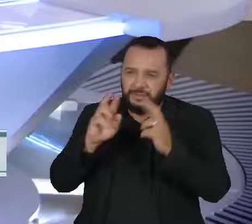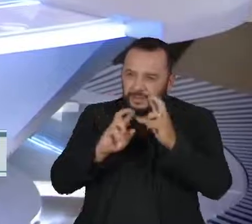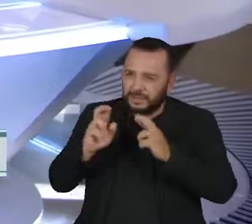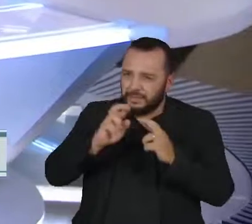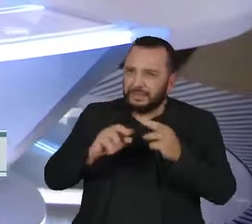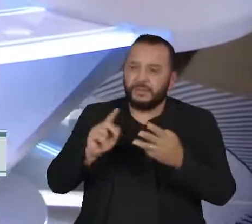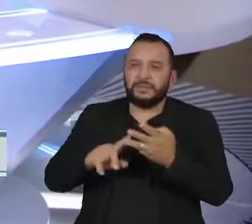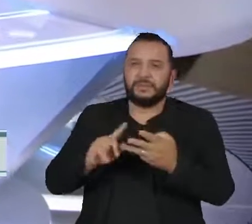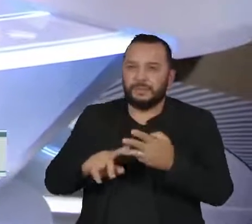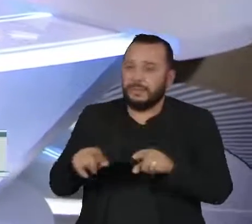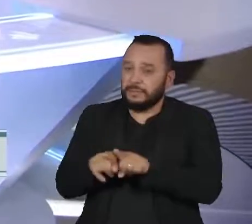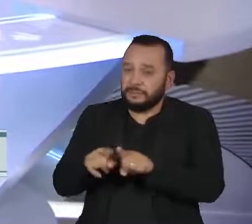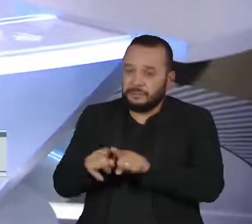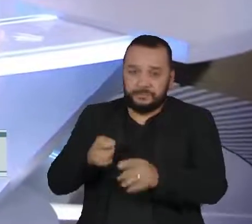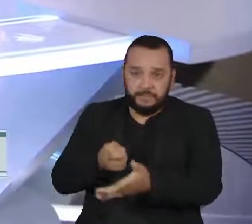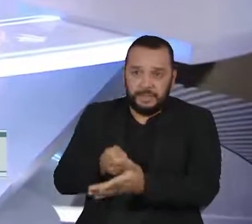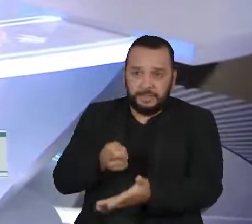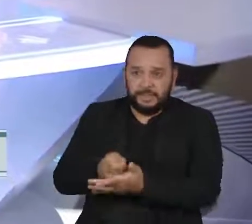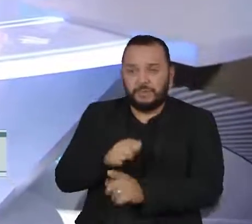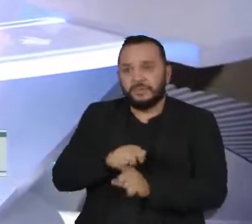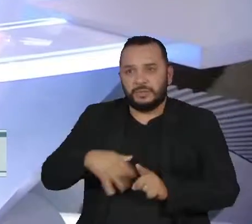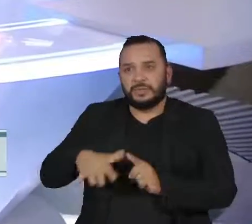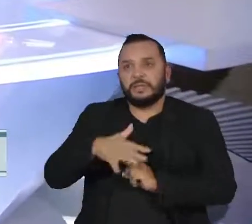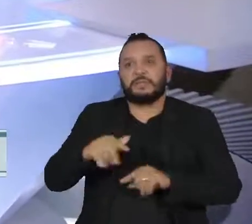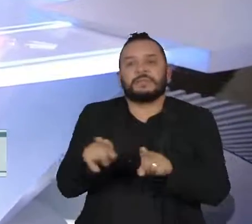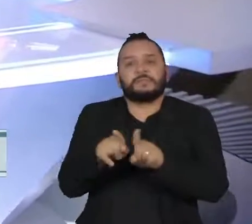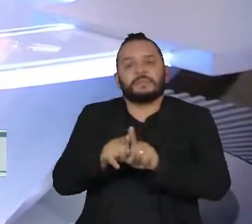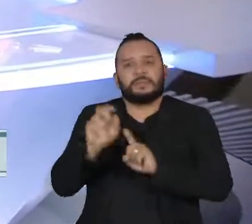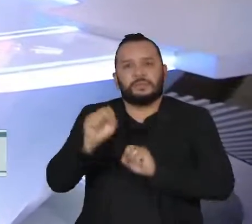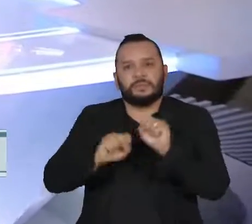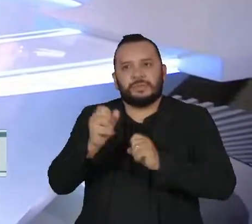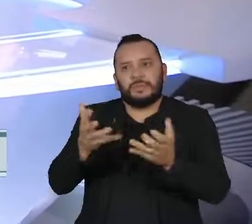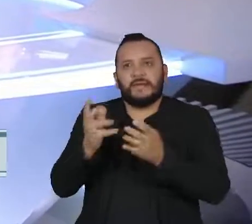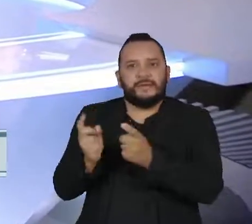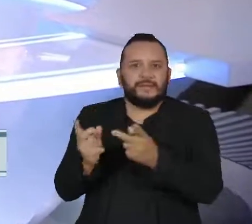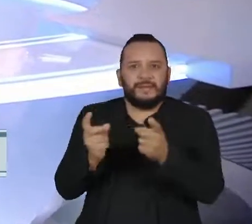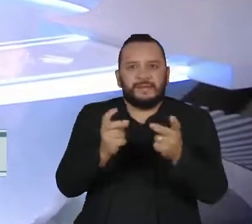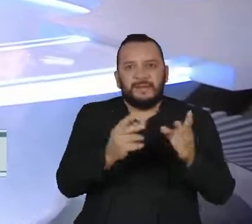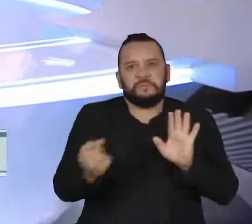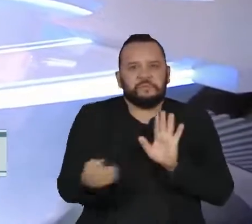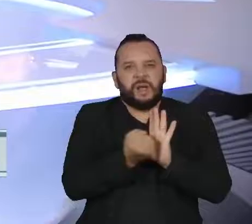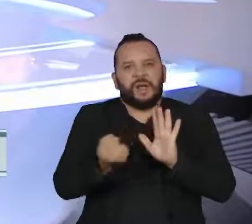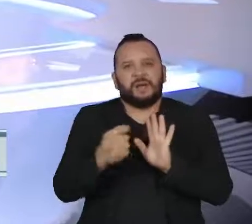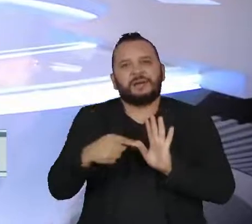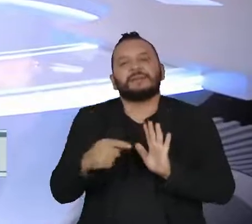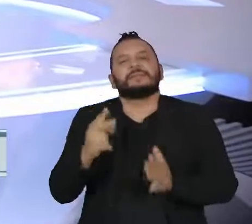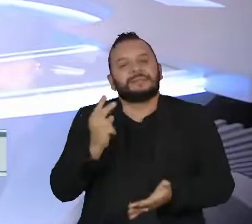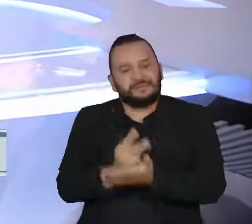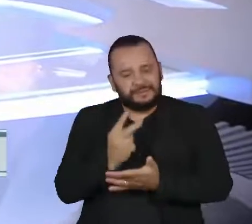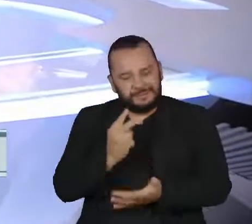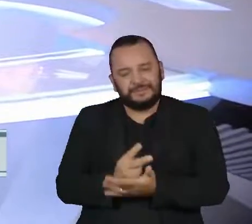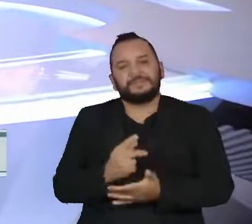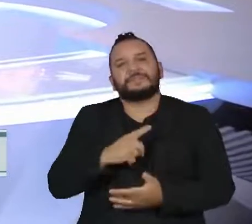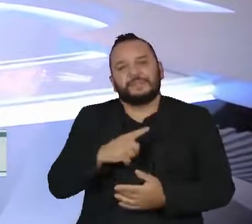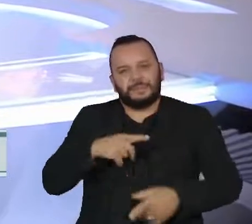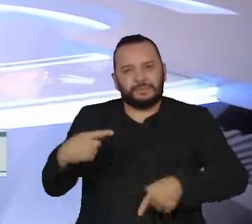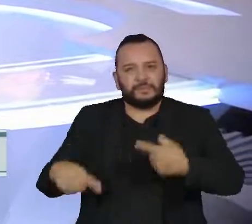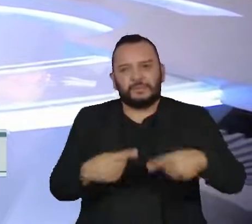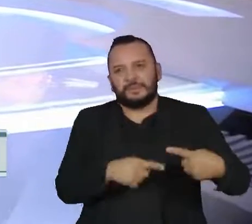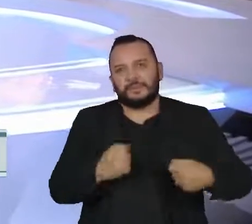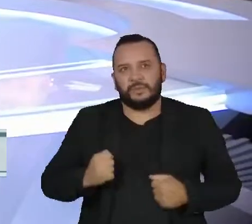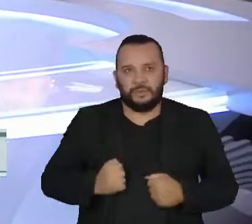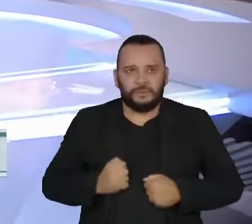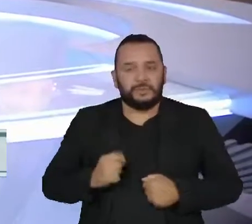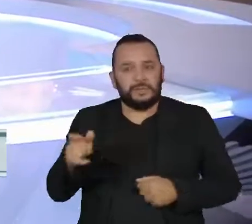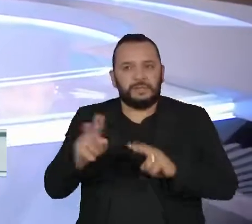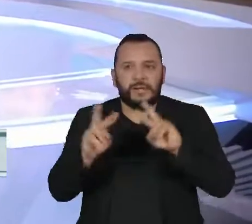à pressão da sociedade e da grande indústria para a venda de remédios de marca são frequentes e geram discussões.